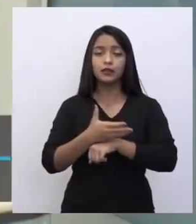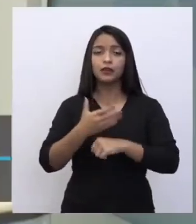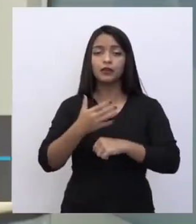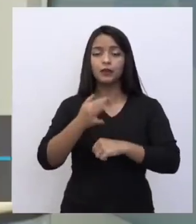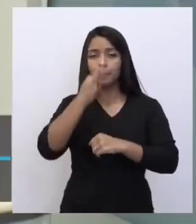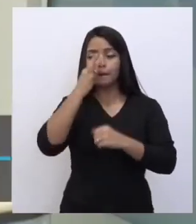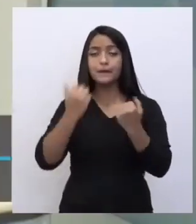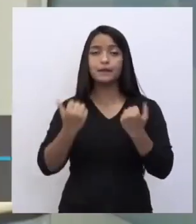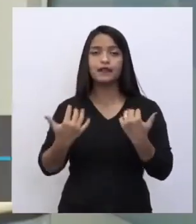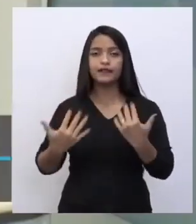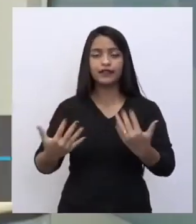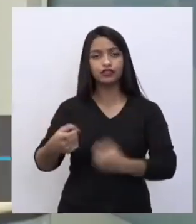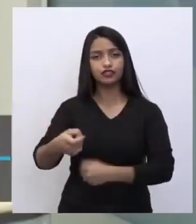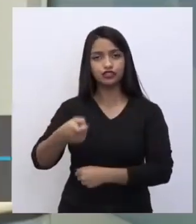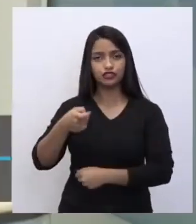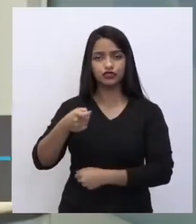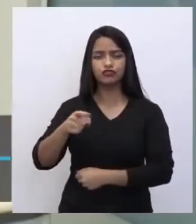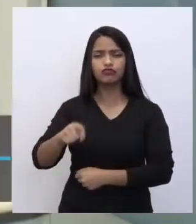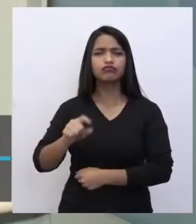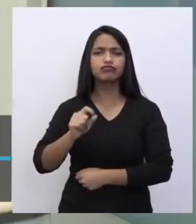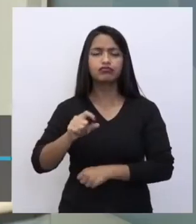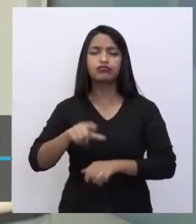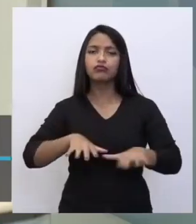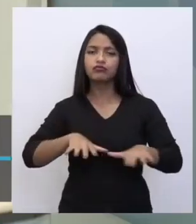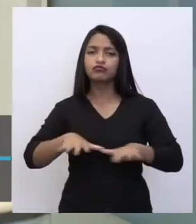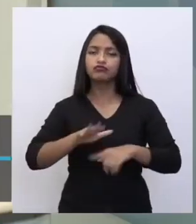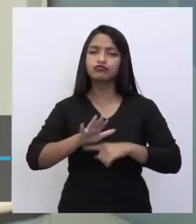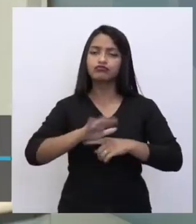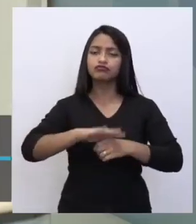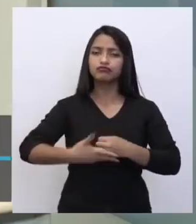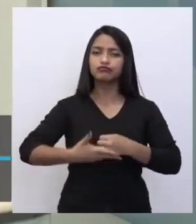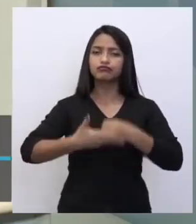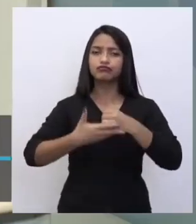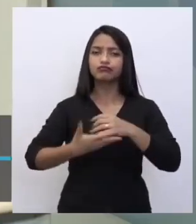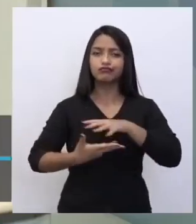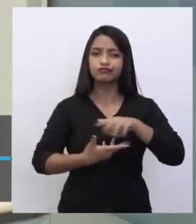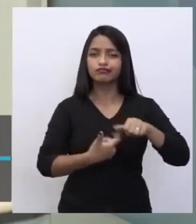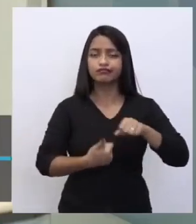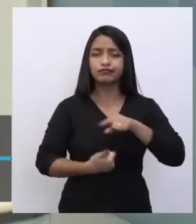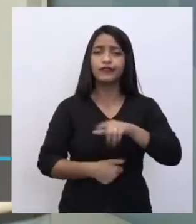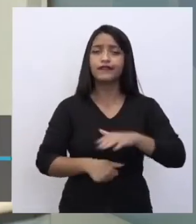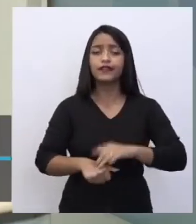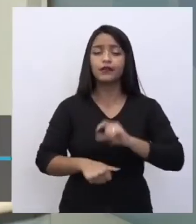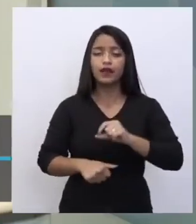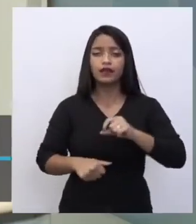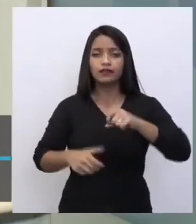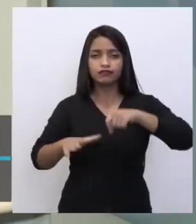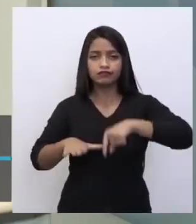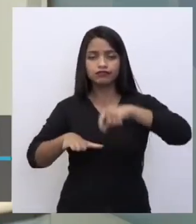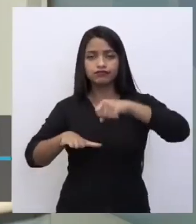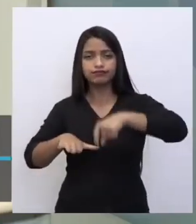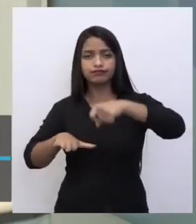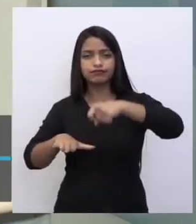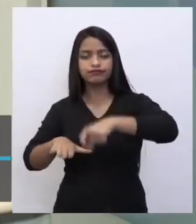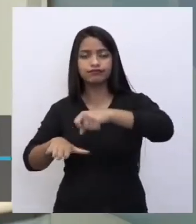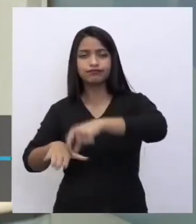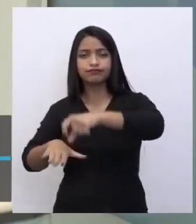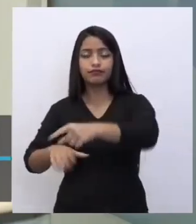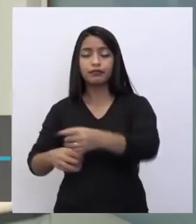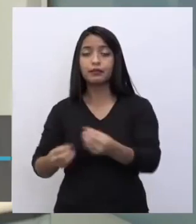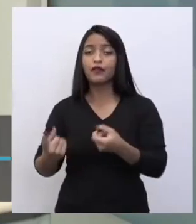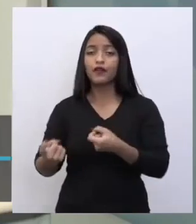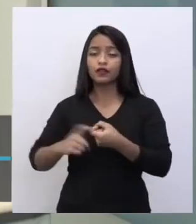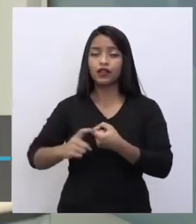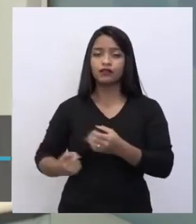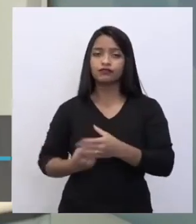prol da sustentabilidade, e eles destacaram que participaram do plantio de mudas para a recuperação da mata de